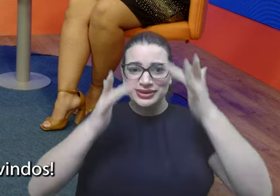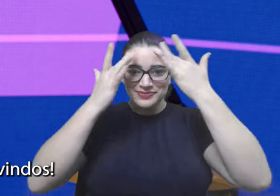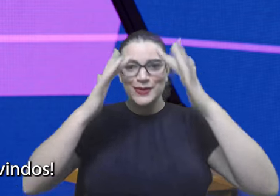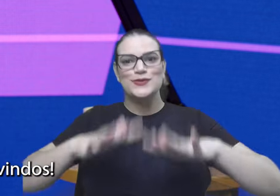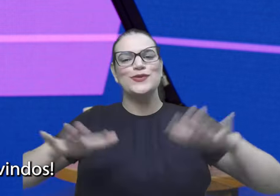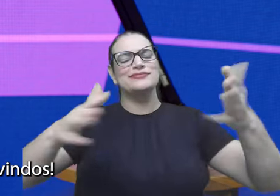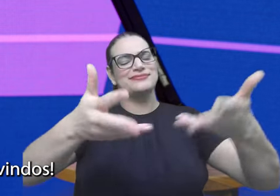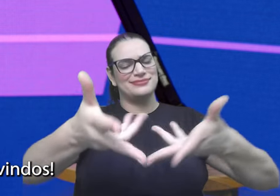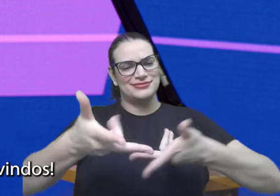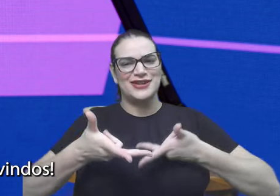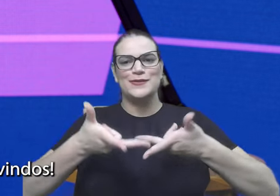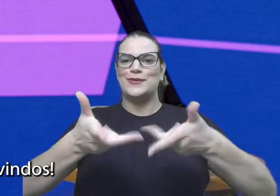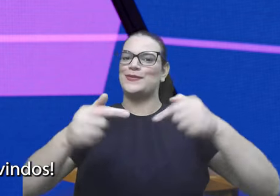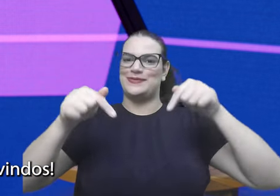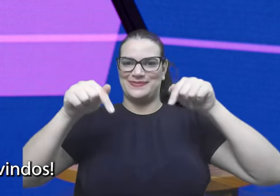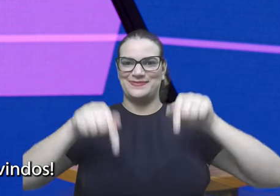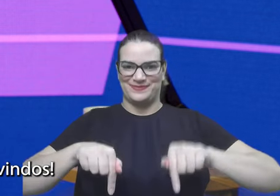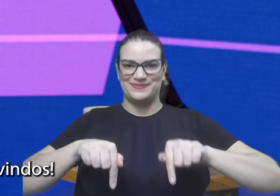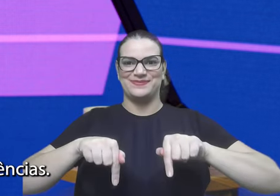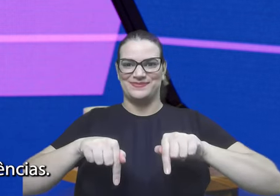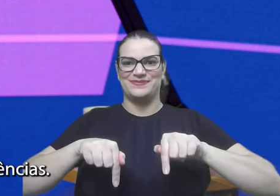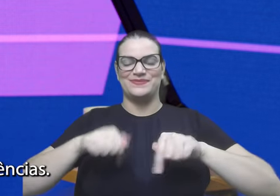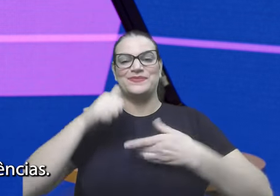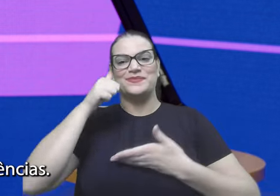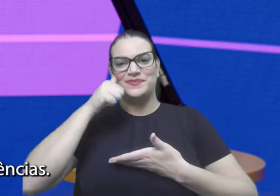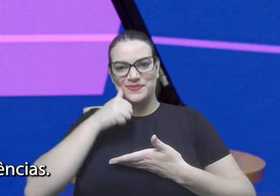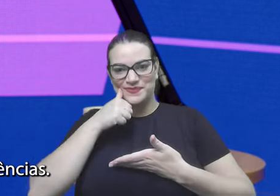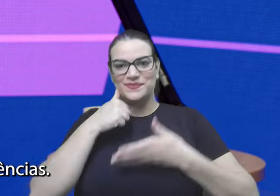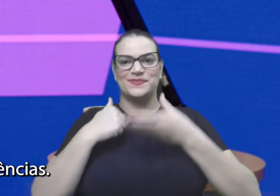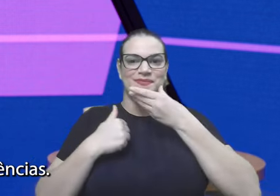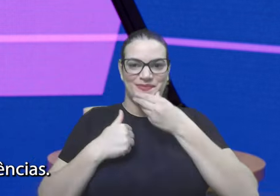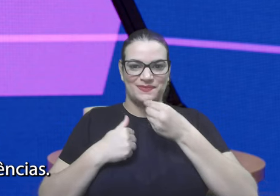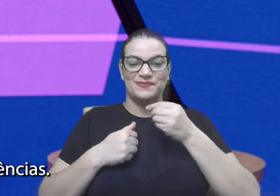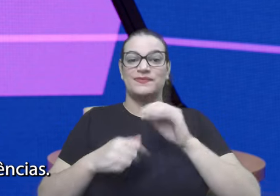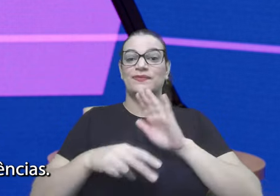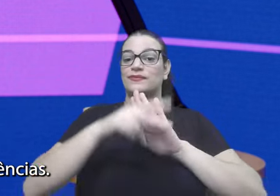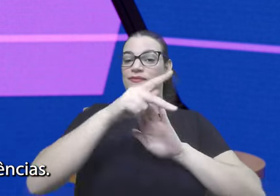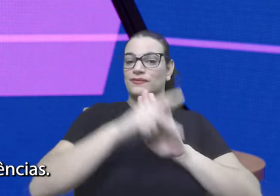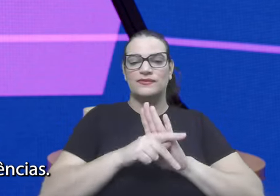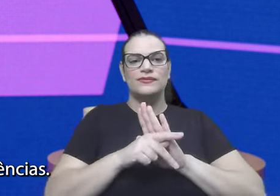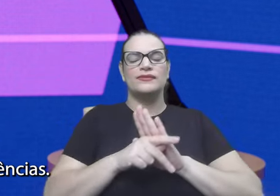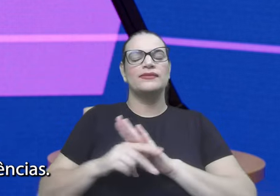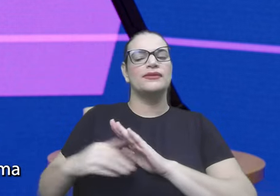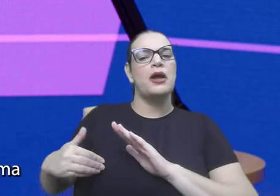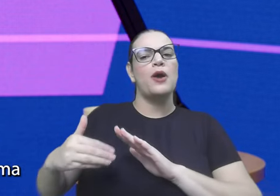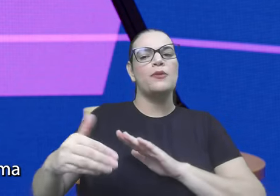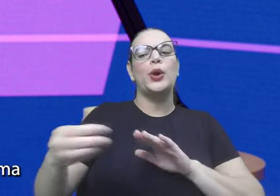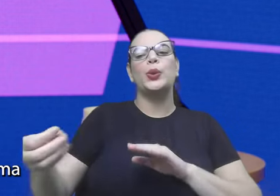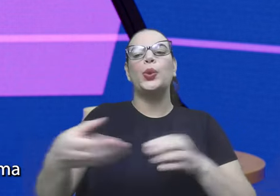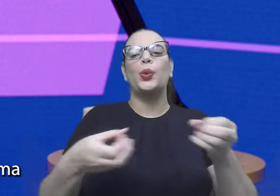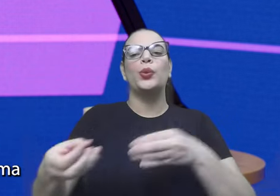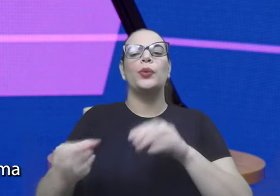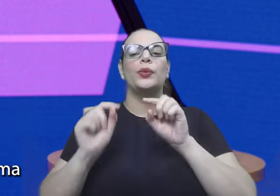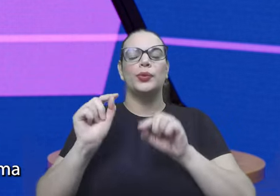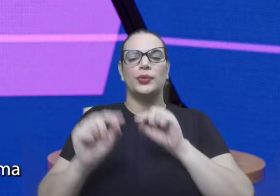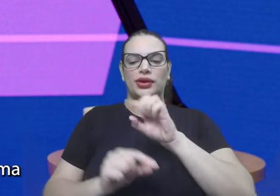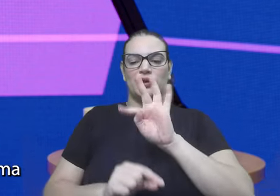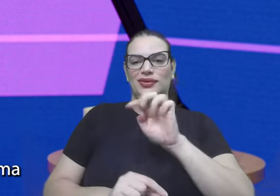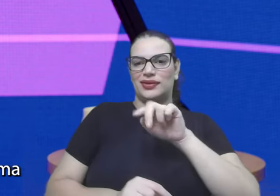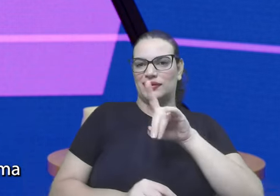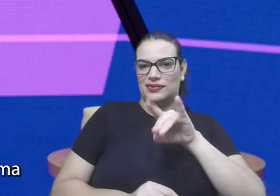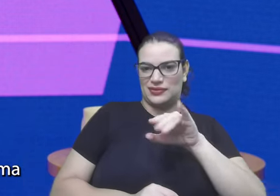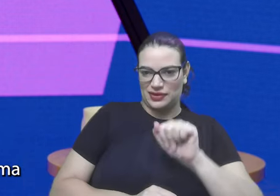Olá pessoal sejam muito bem-vindos bem-vindas ao programa tendências eu sou Ana Flávia